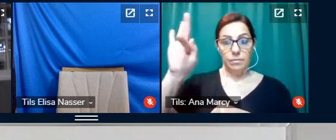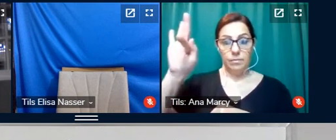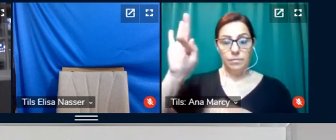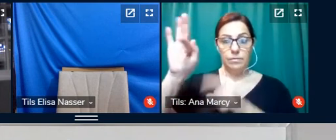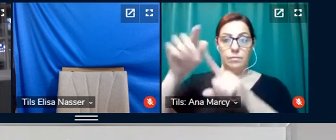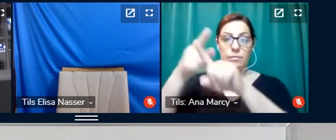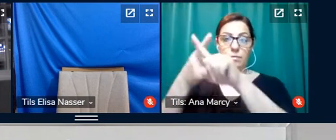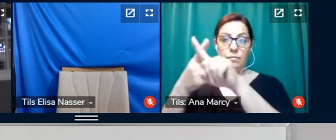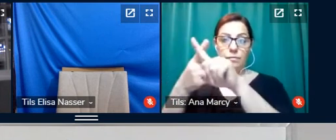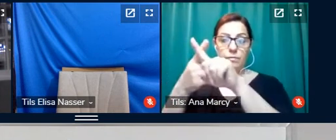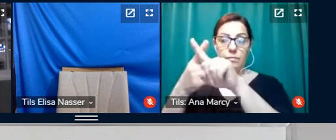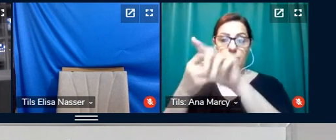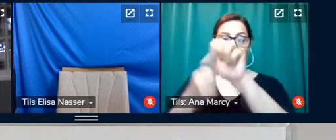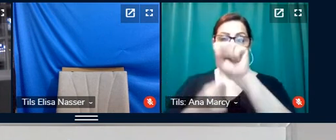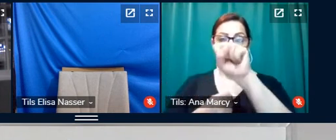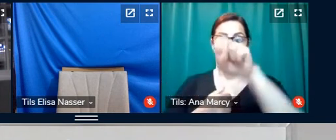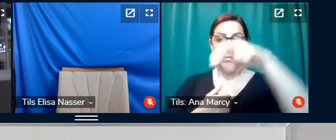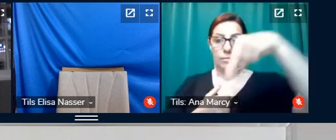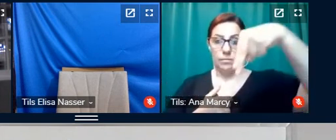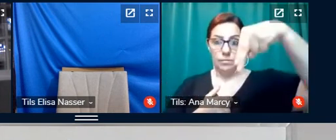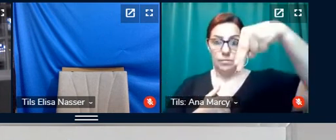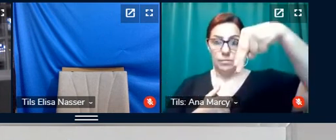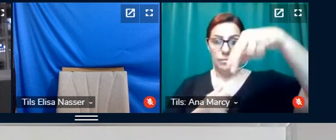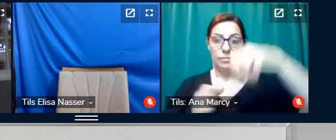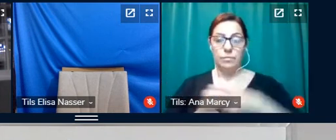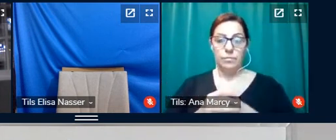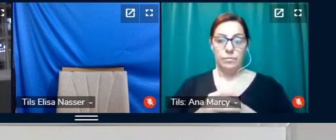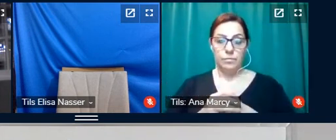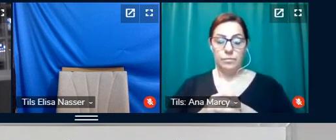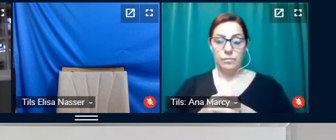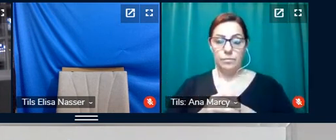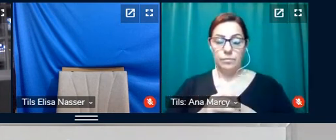a Fx. Então, Fx é,